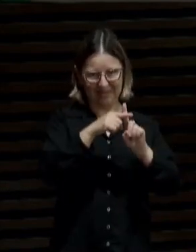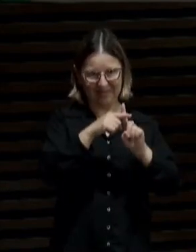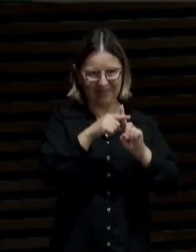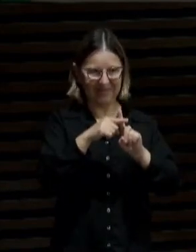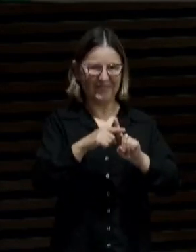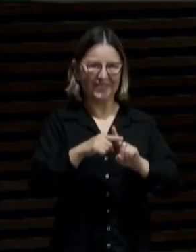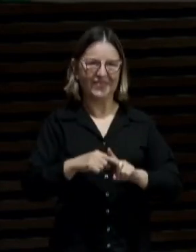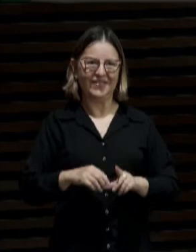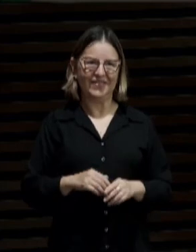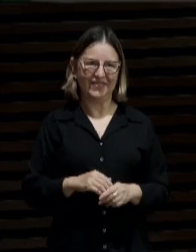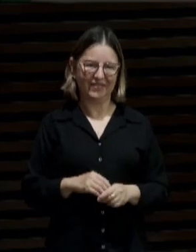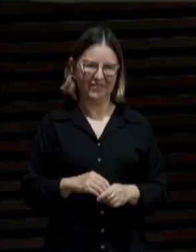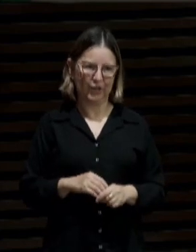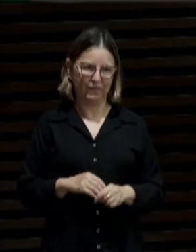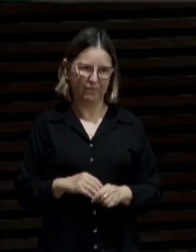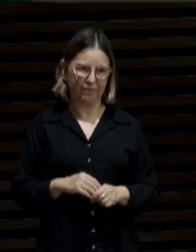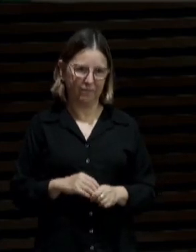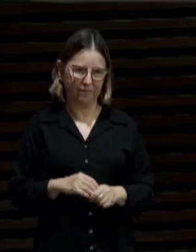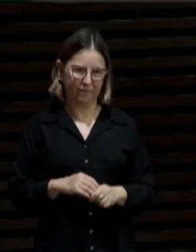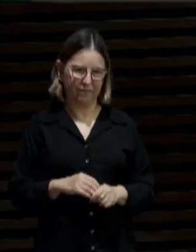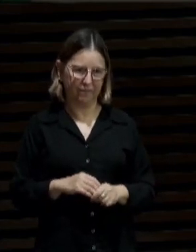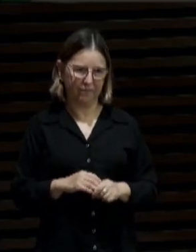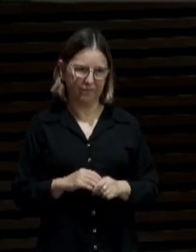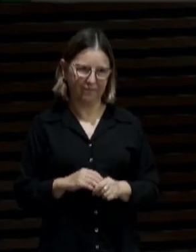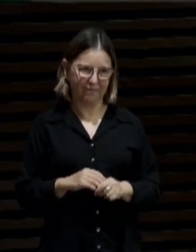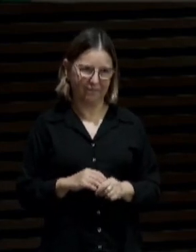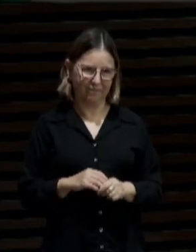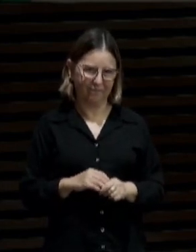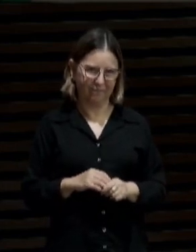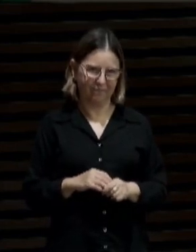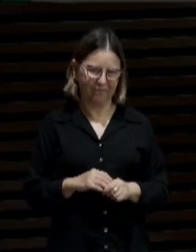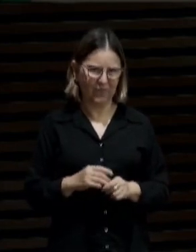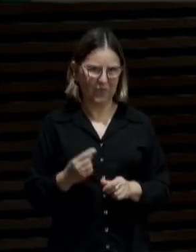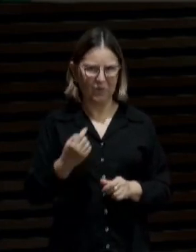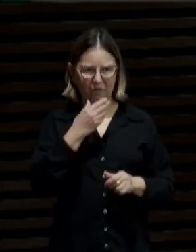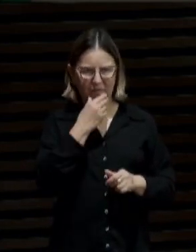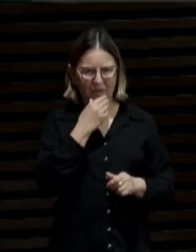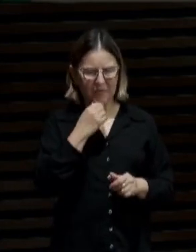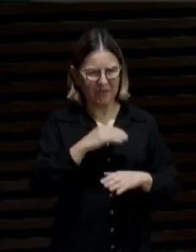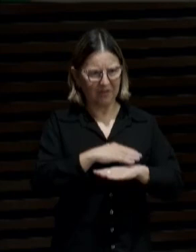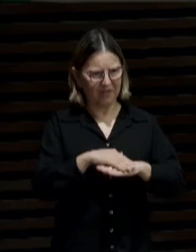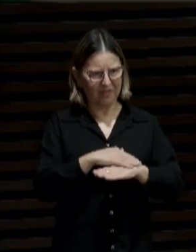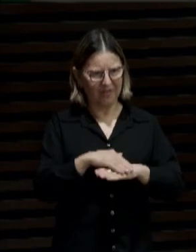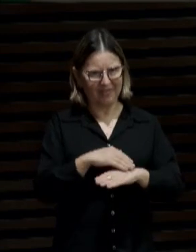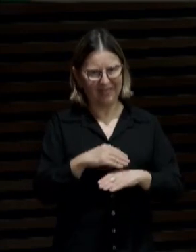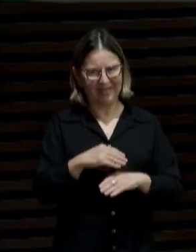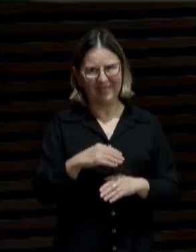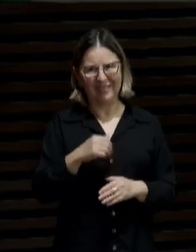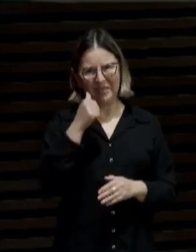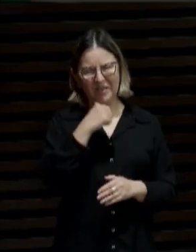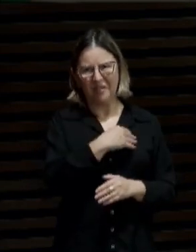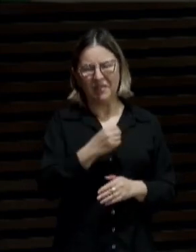O Bruno veio conversar comigo agora antes do culto. Ele falou que estava conversando com a filha dele. Ele falou, a justiça de Deus é imputada. O que